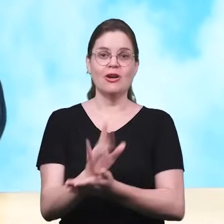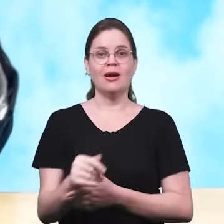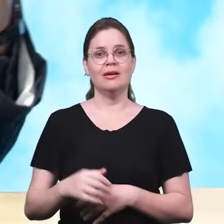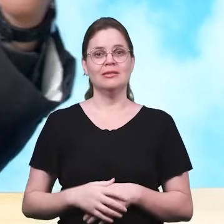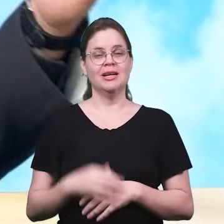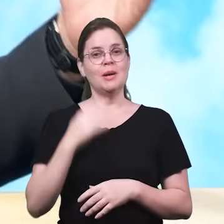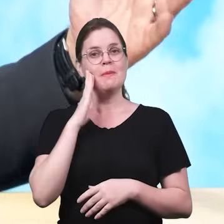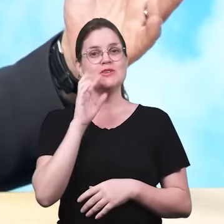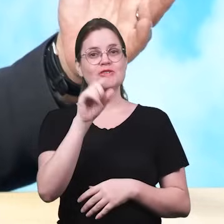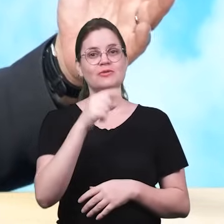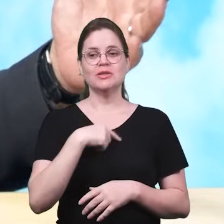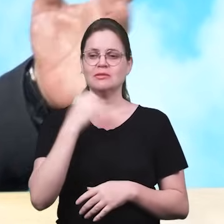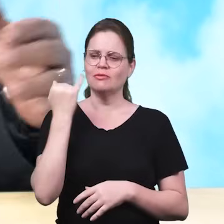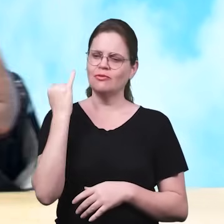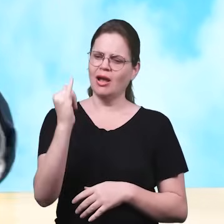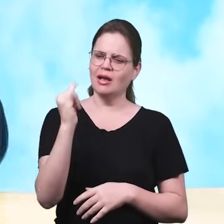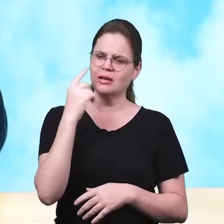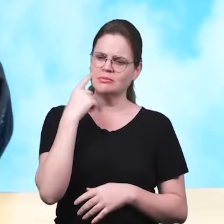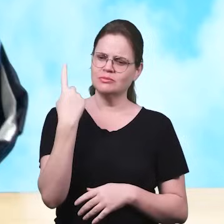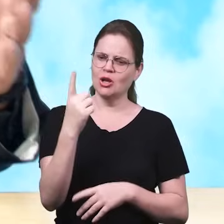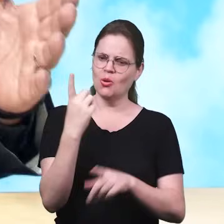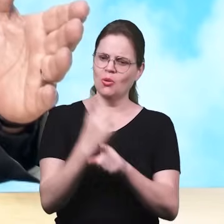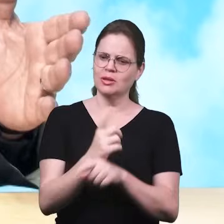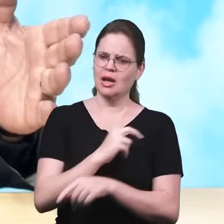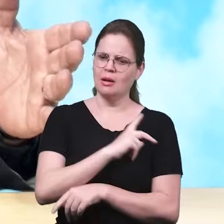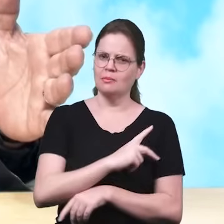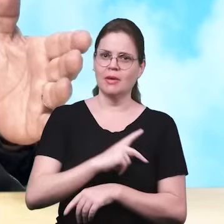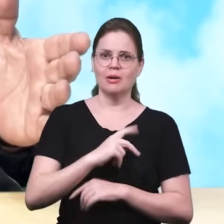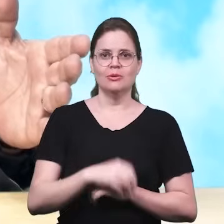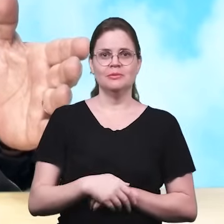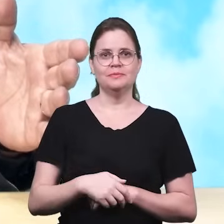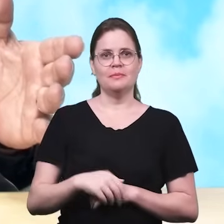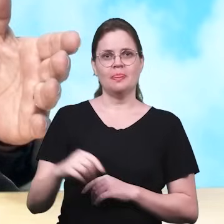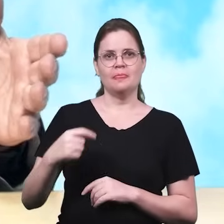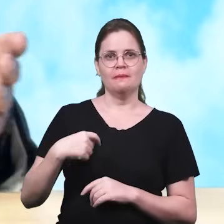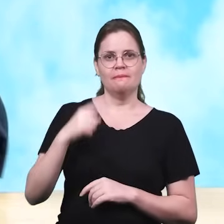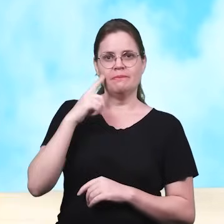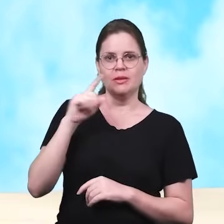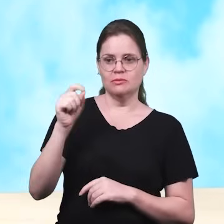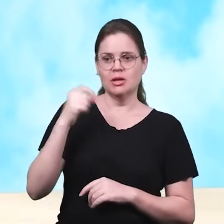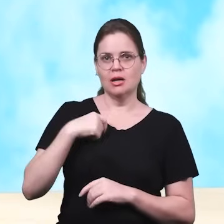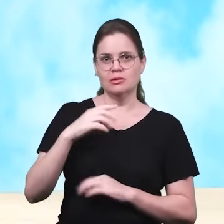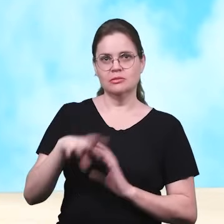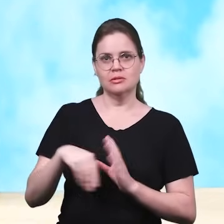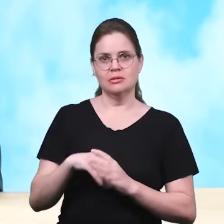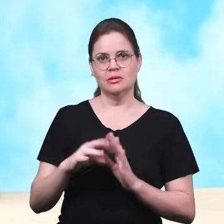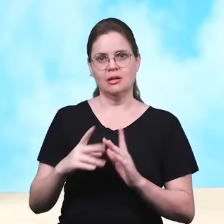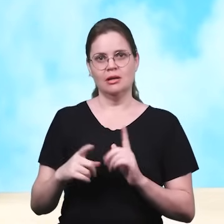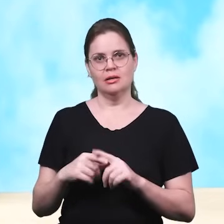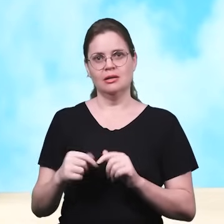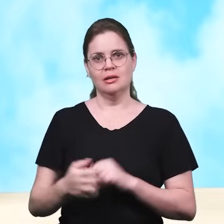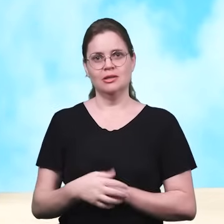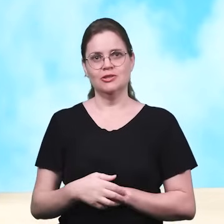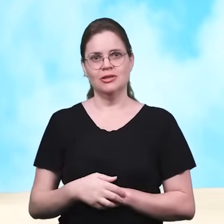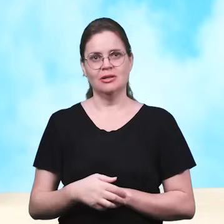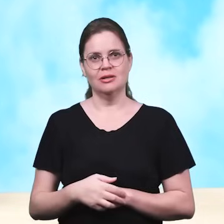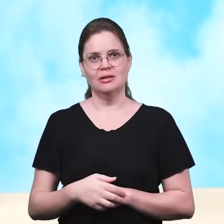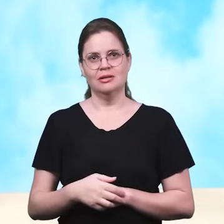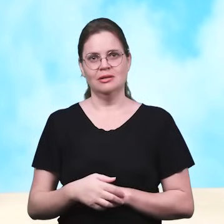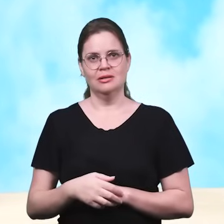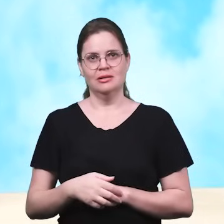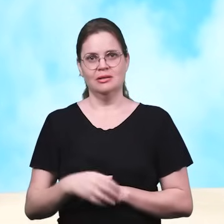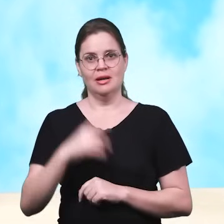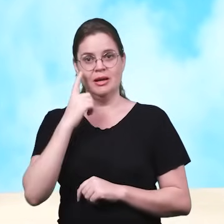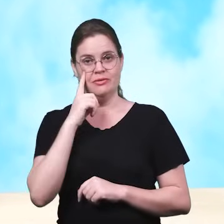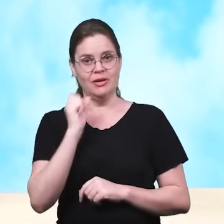que você era da igreja, que você se alimentou do pão vivo descer do céu, Paulo ia te dar pedrada.